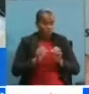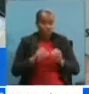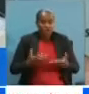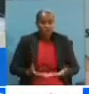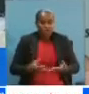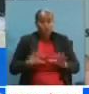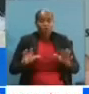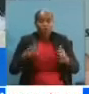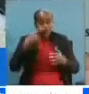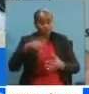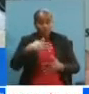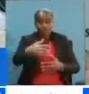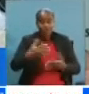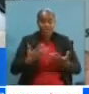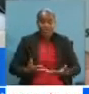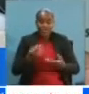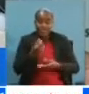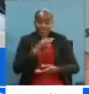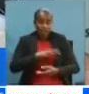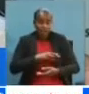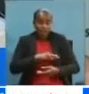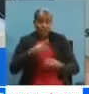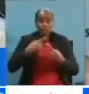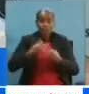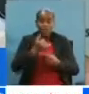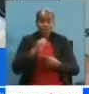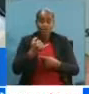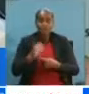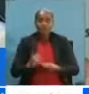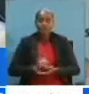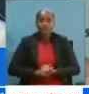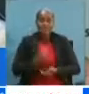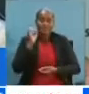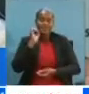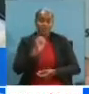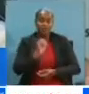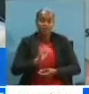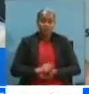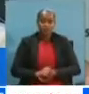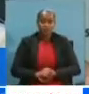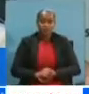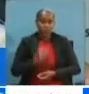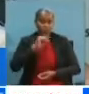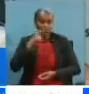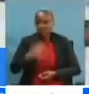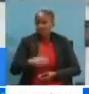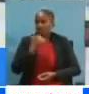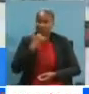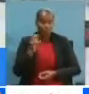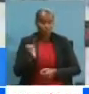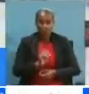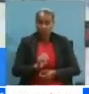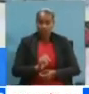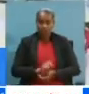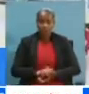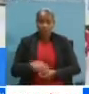qual é a previsão para atualização salarial para o ano 2020? Zero. Não podemos estar satisfeitos. O